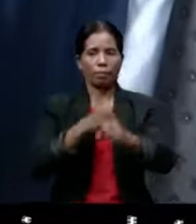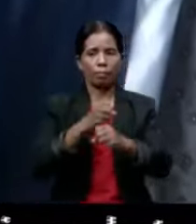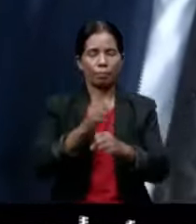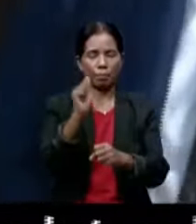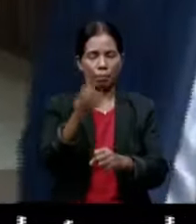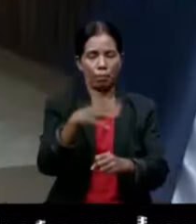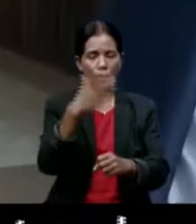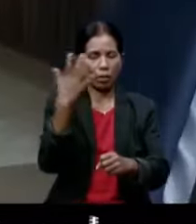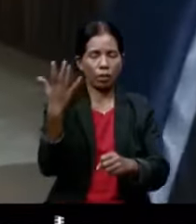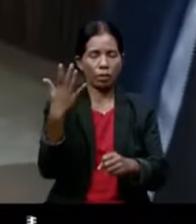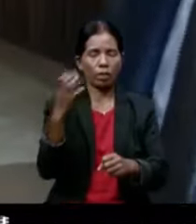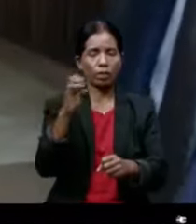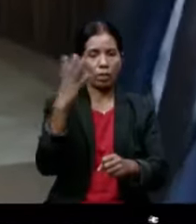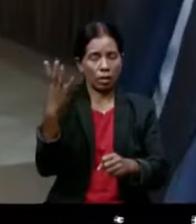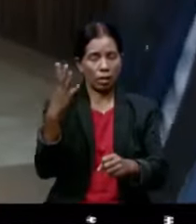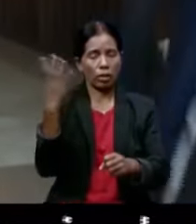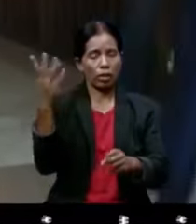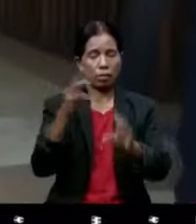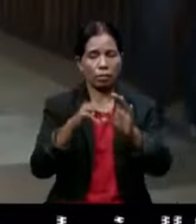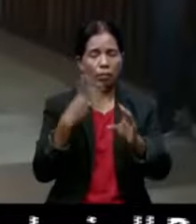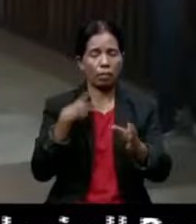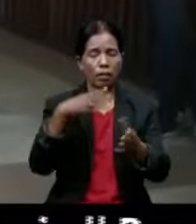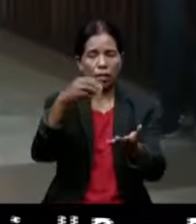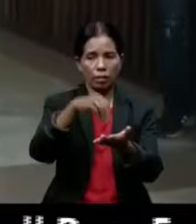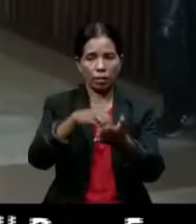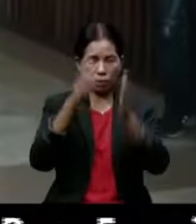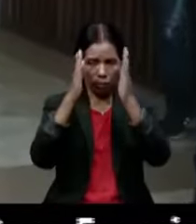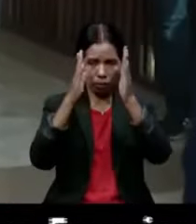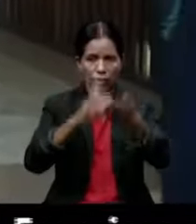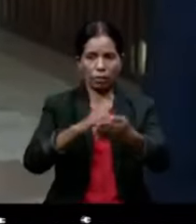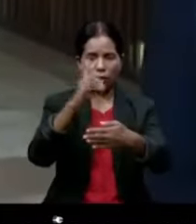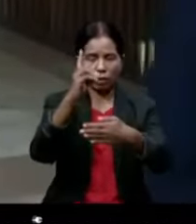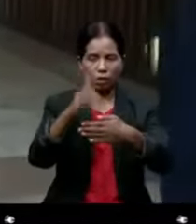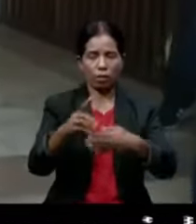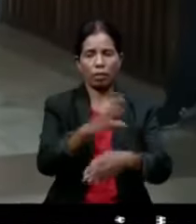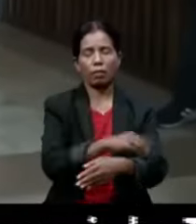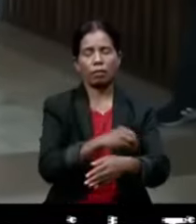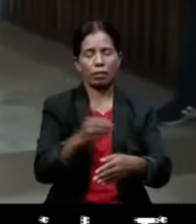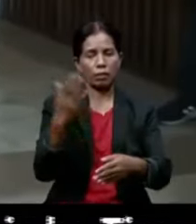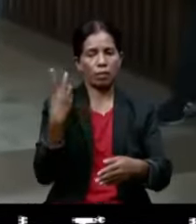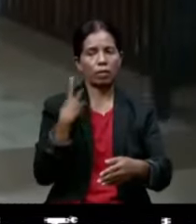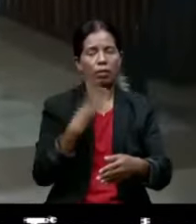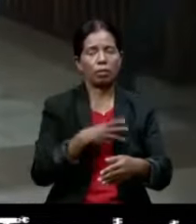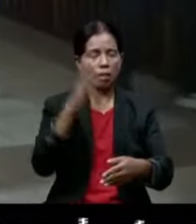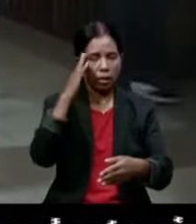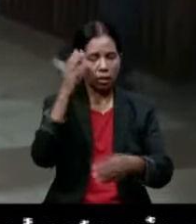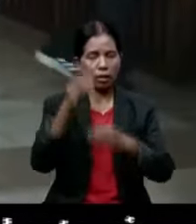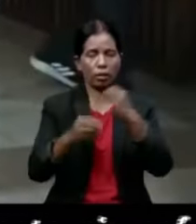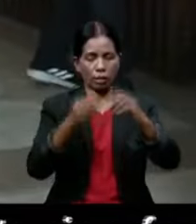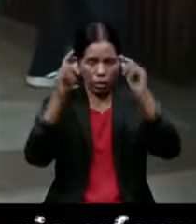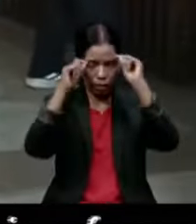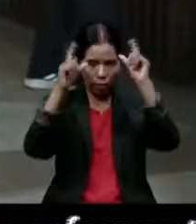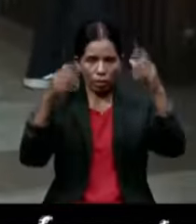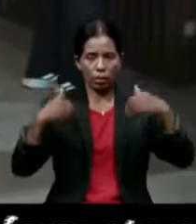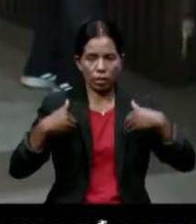resinhat e a mercado comum. No a minha cara que investe, focus para desenvolvimento crédito carbono. No a minha descobre cata Timor-Leste e